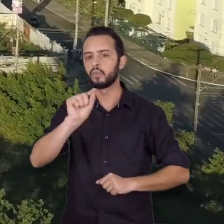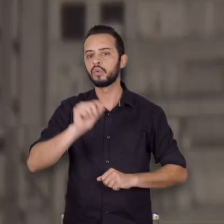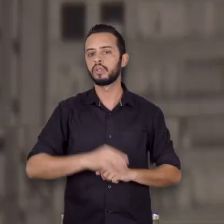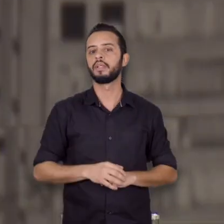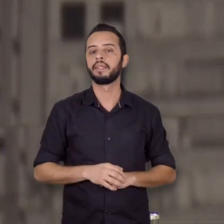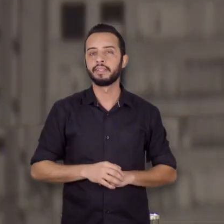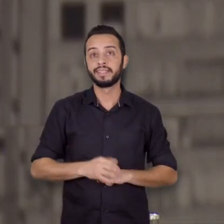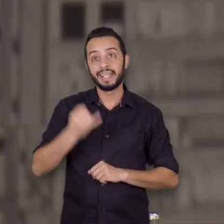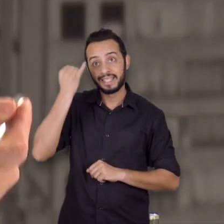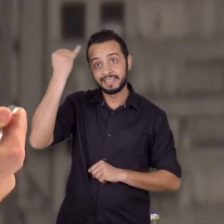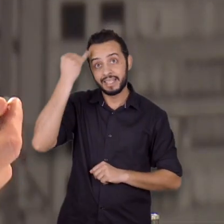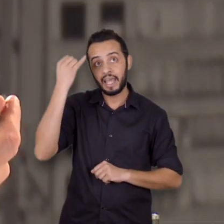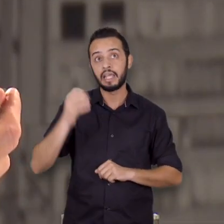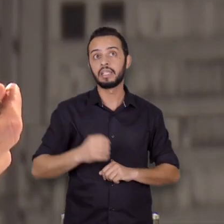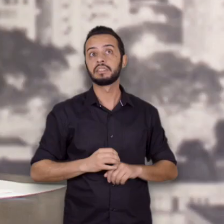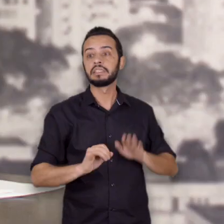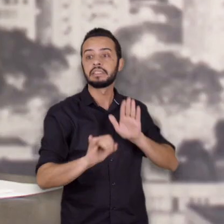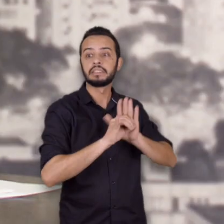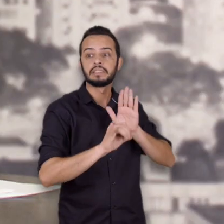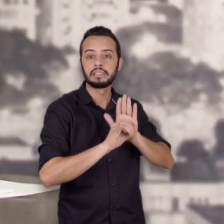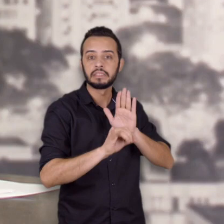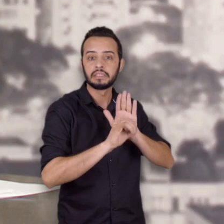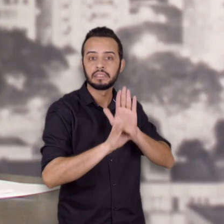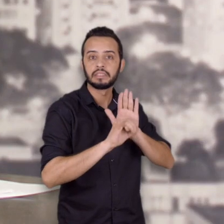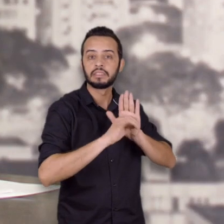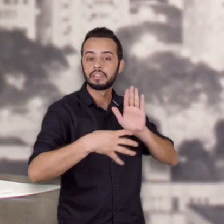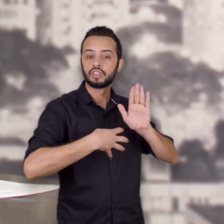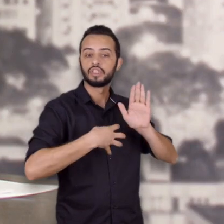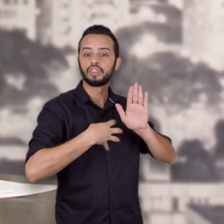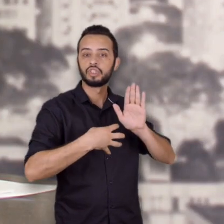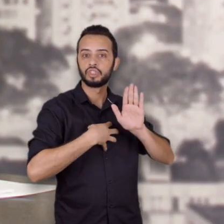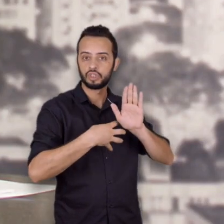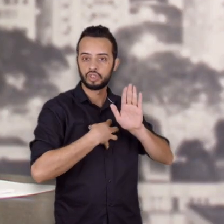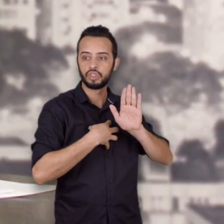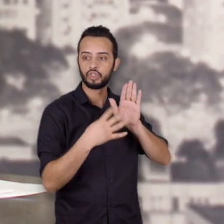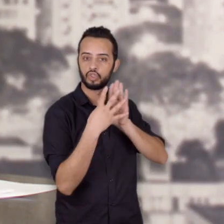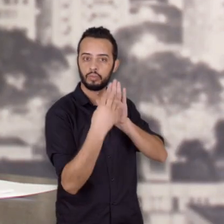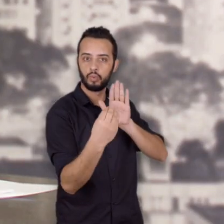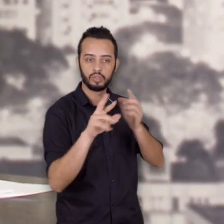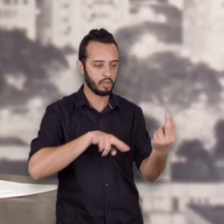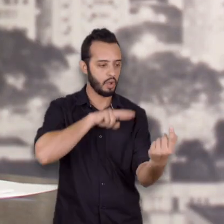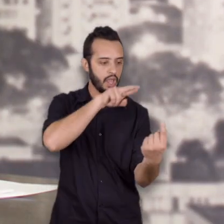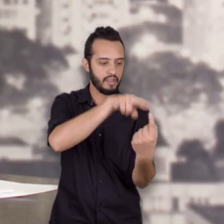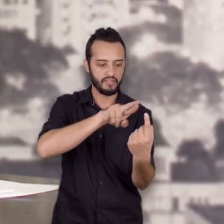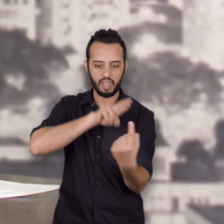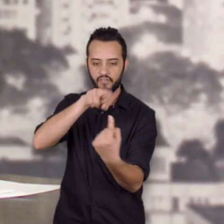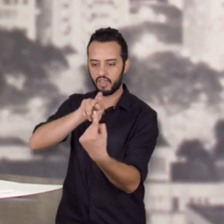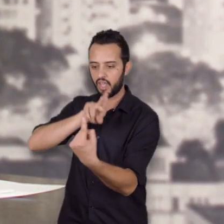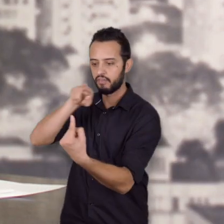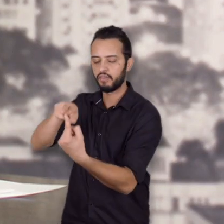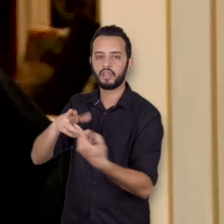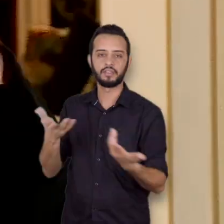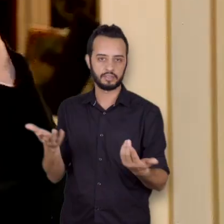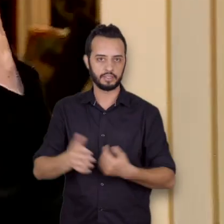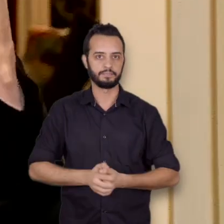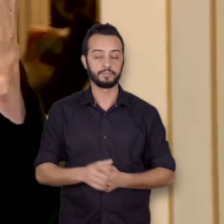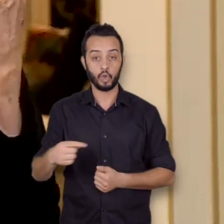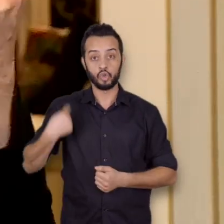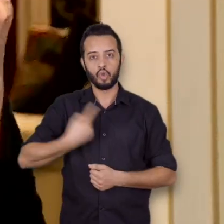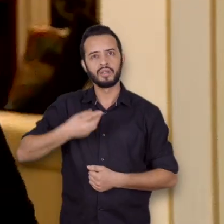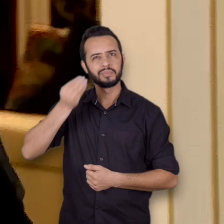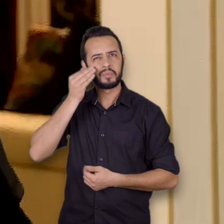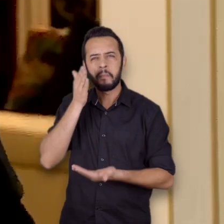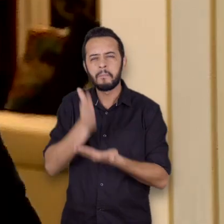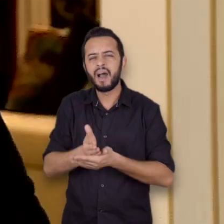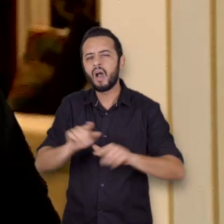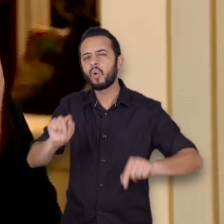Todos nós tentamos, de uma forma ou de outra, construir essas identificações, construir esses referenciais. A gente tem que